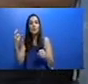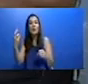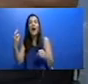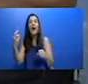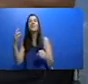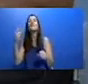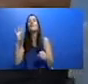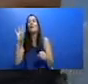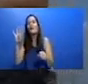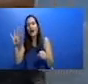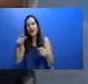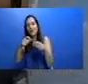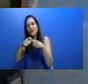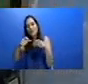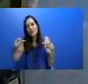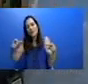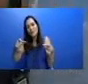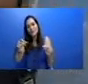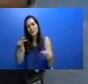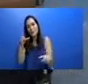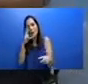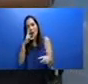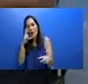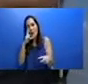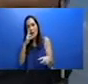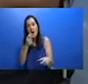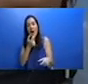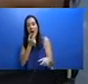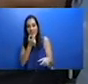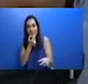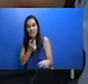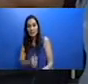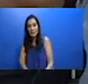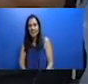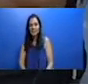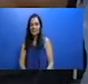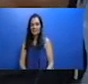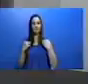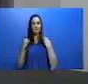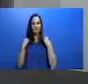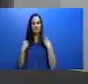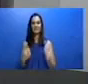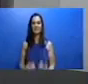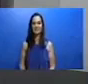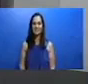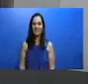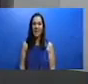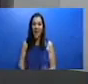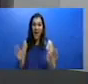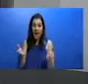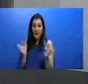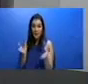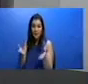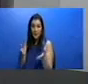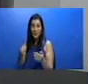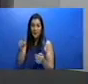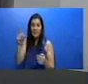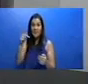pacotinhos de bolacha. Olha lá, são necessários 4 pacotes de bolacha. Então, agora, lá na